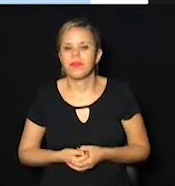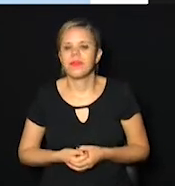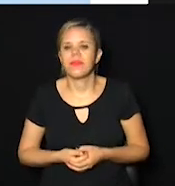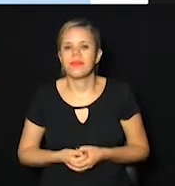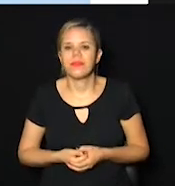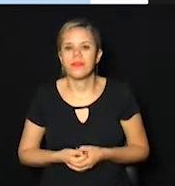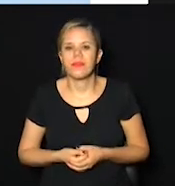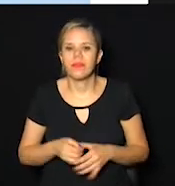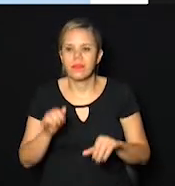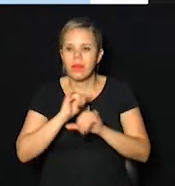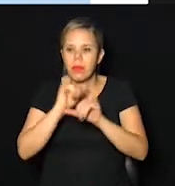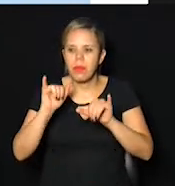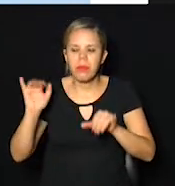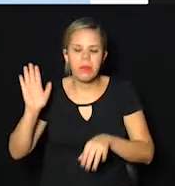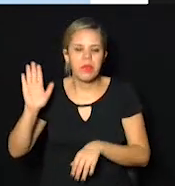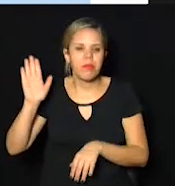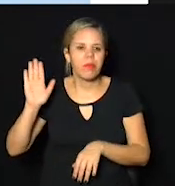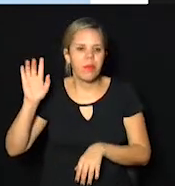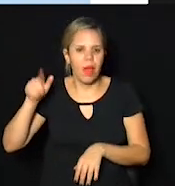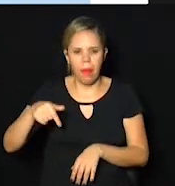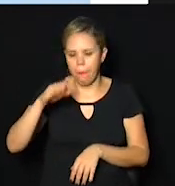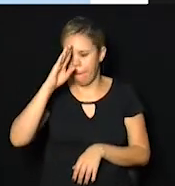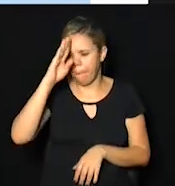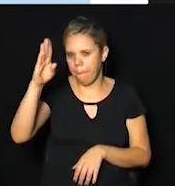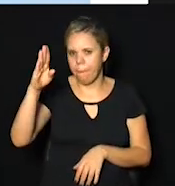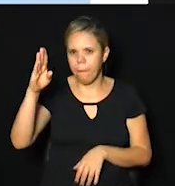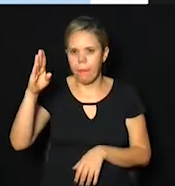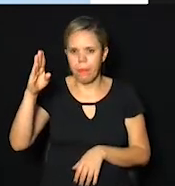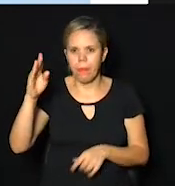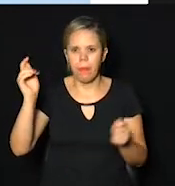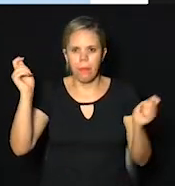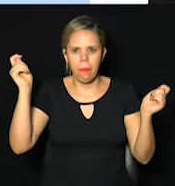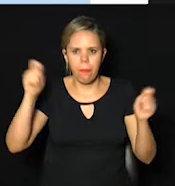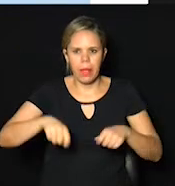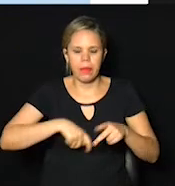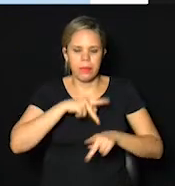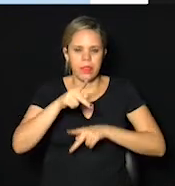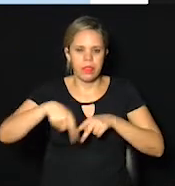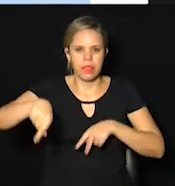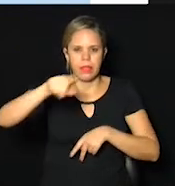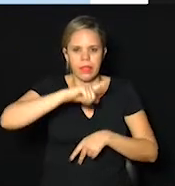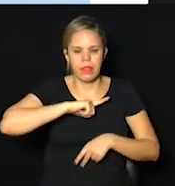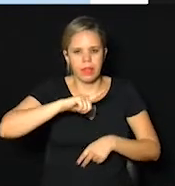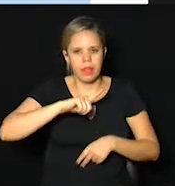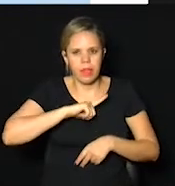numa campanha eleitoral. Política é principalmente a capacidade que as pessoas têm de